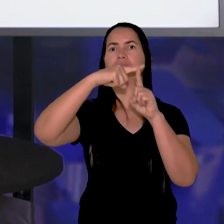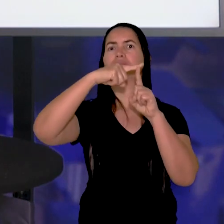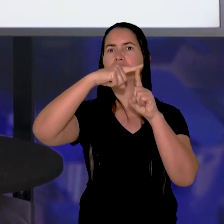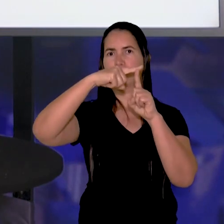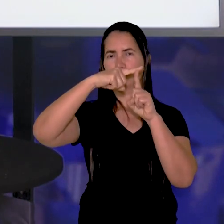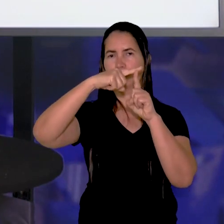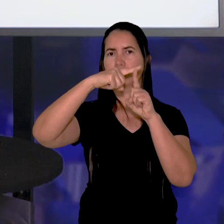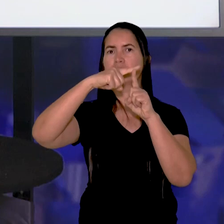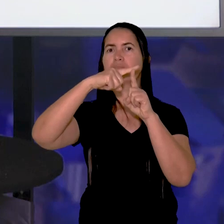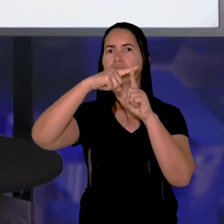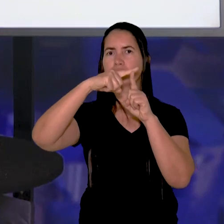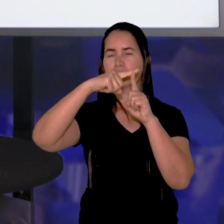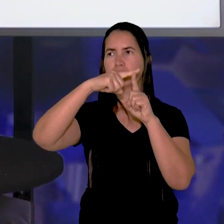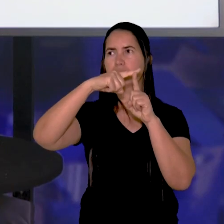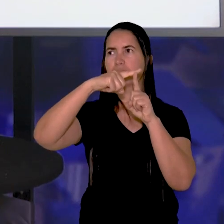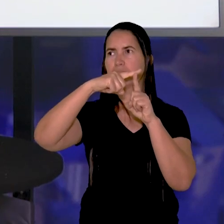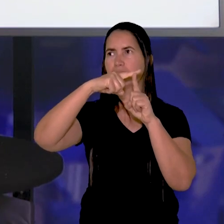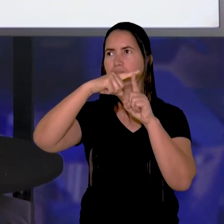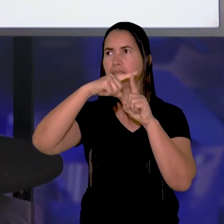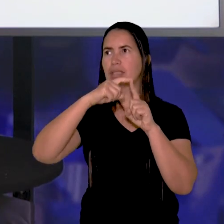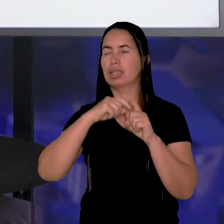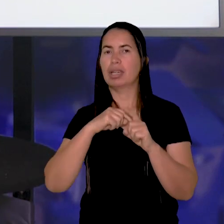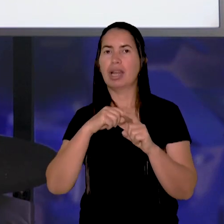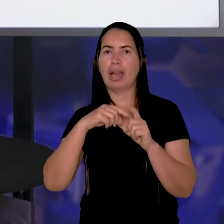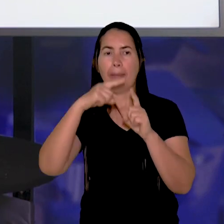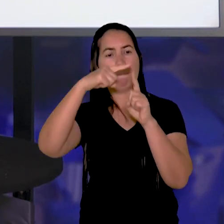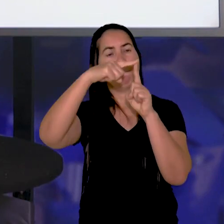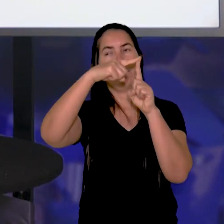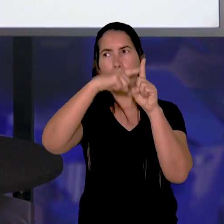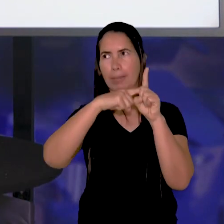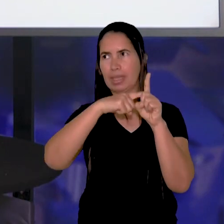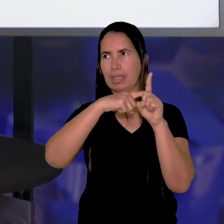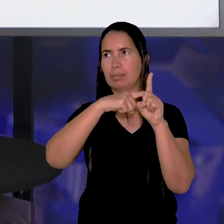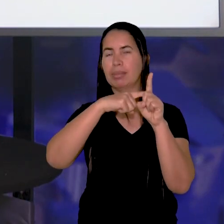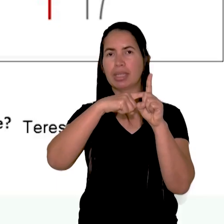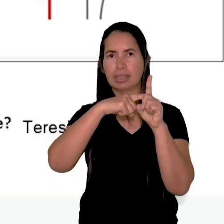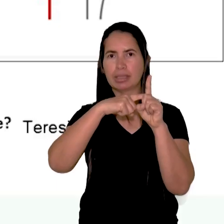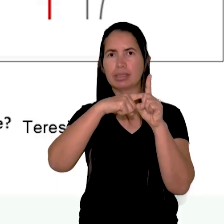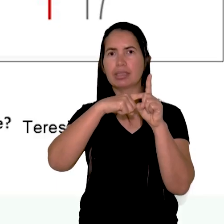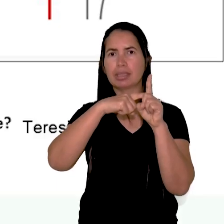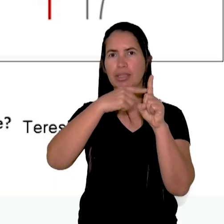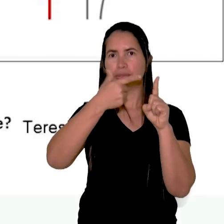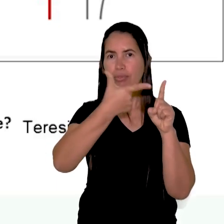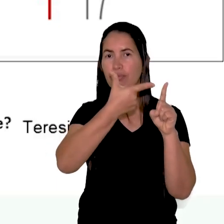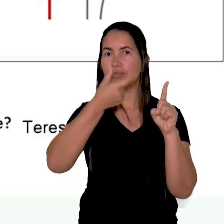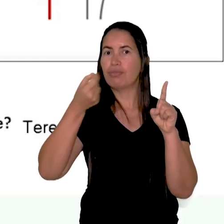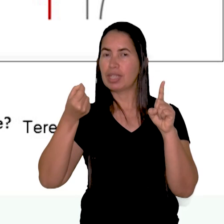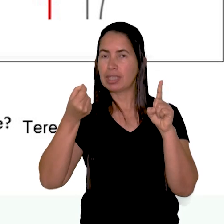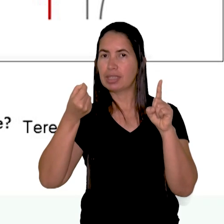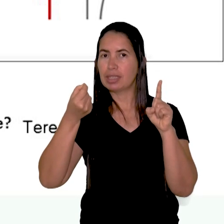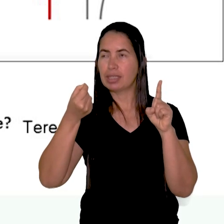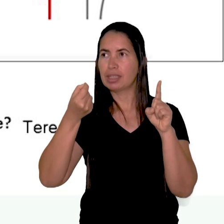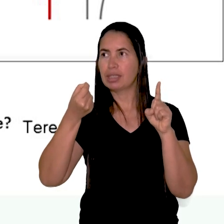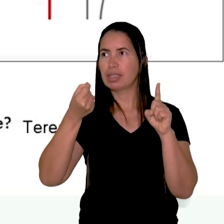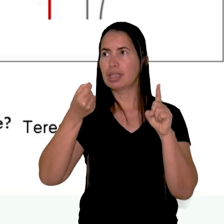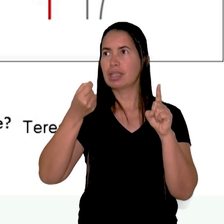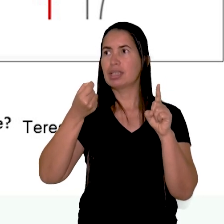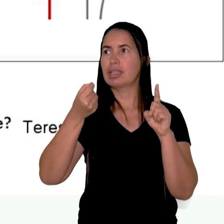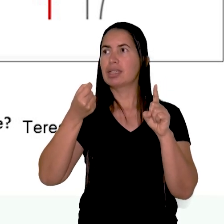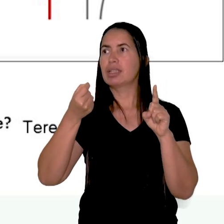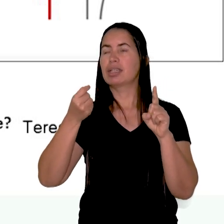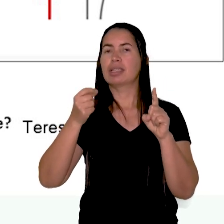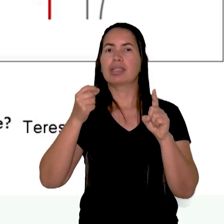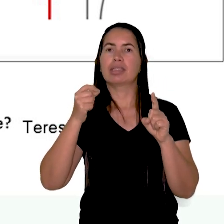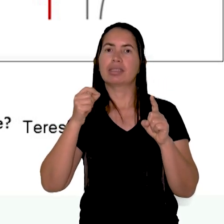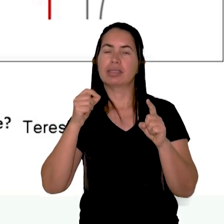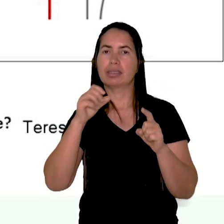né, da temperatura. E aqui, ó, a mínima, a temperatura mínima 20 em Teresina e aqui em